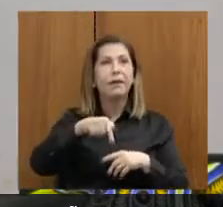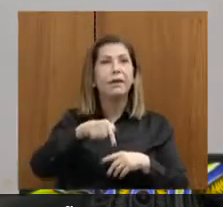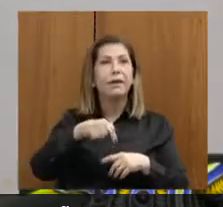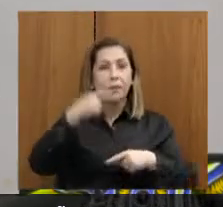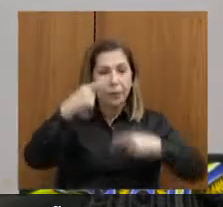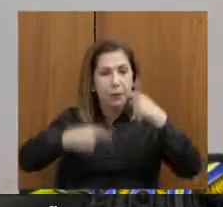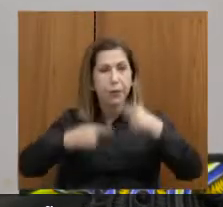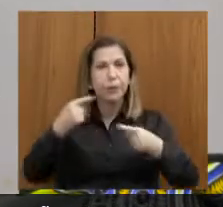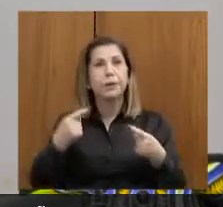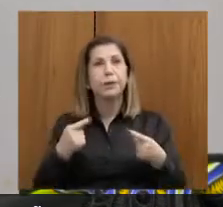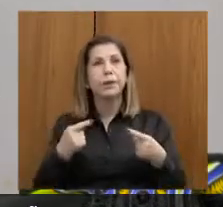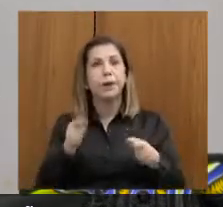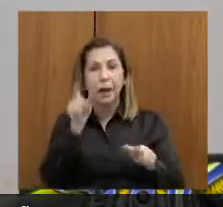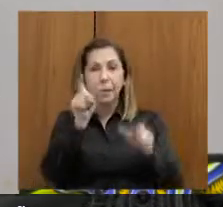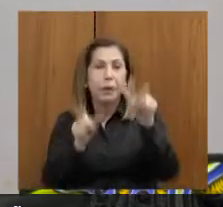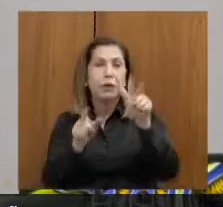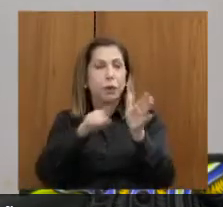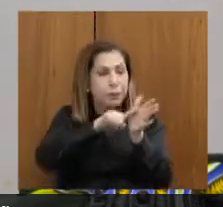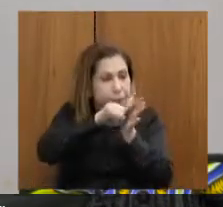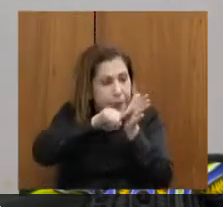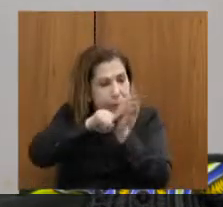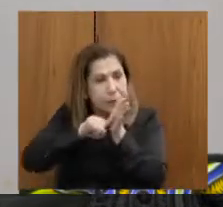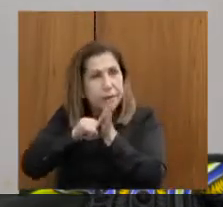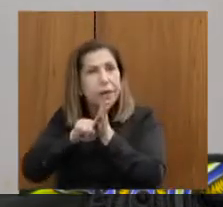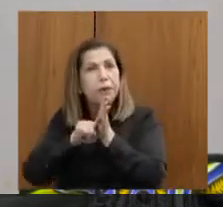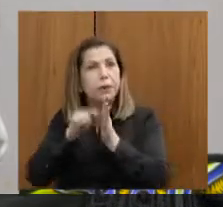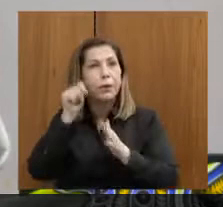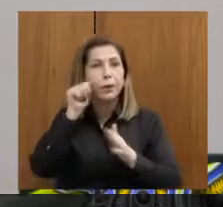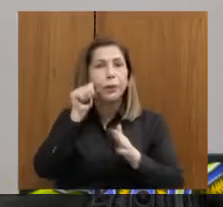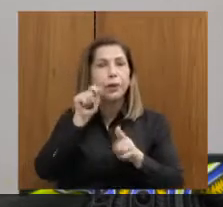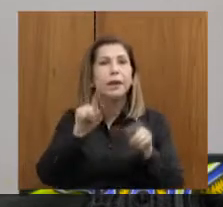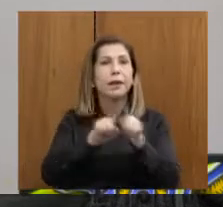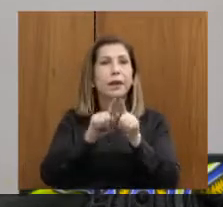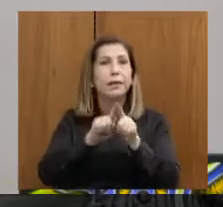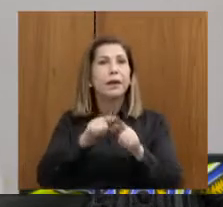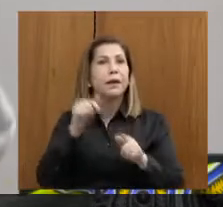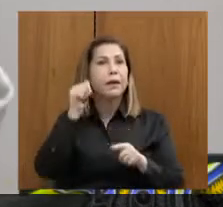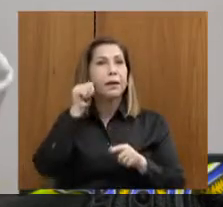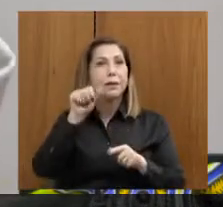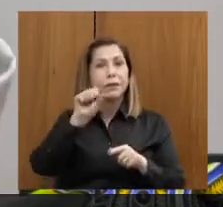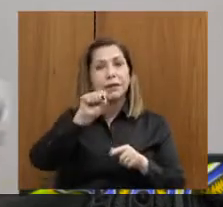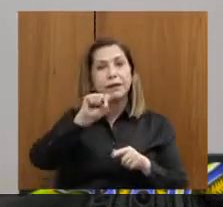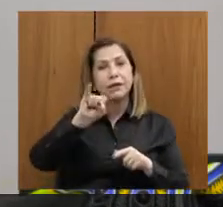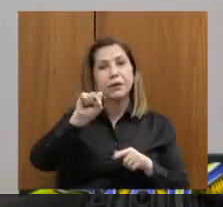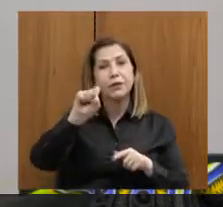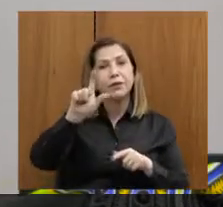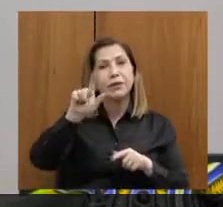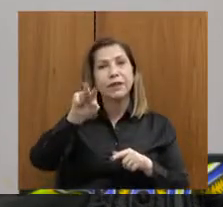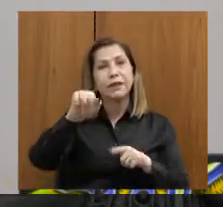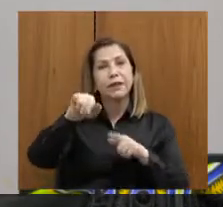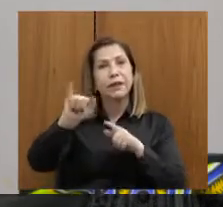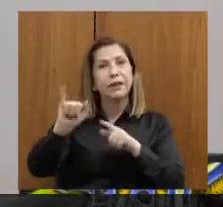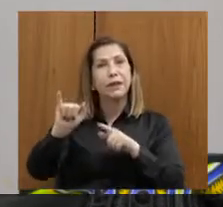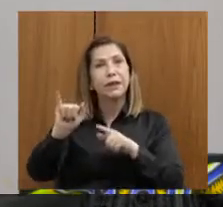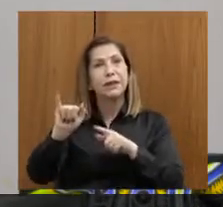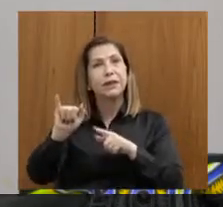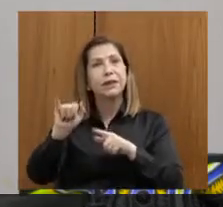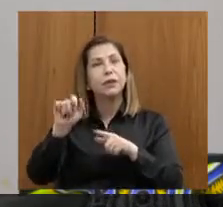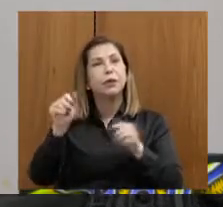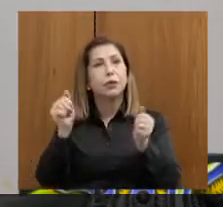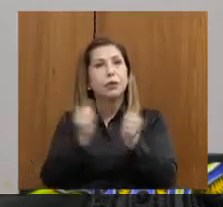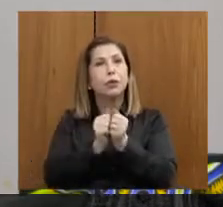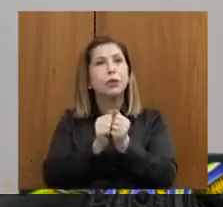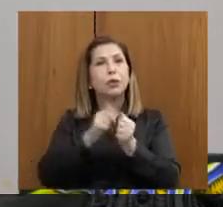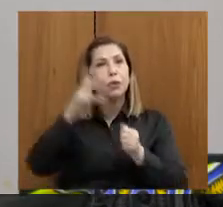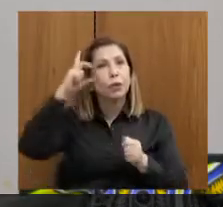o debate que as pesquisadoras trouxeram Silvane qui participou no governo Dilma